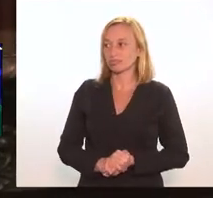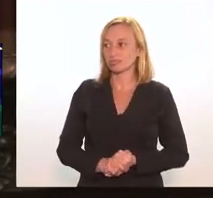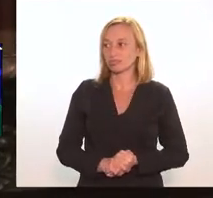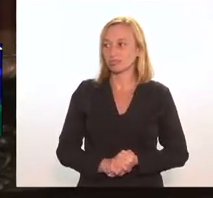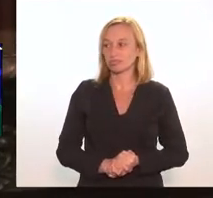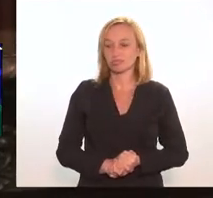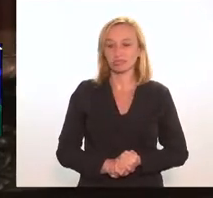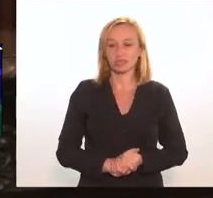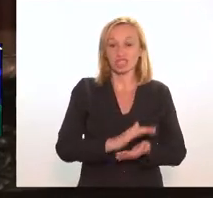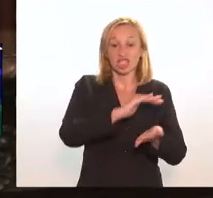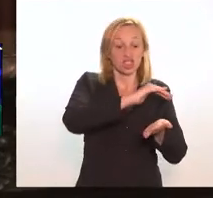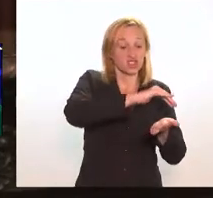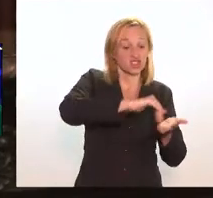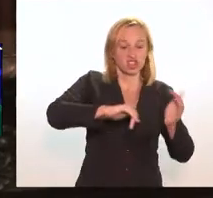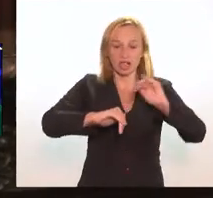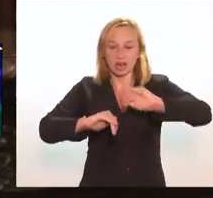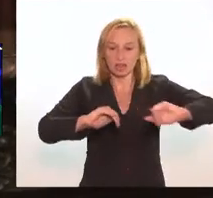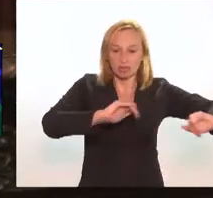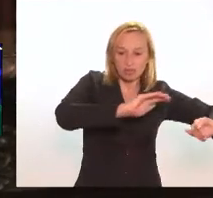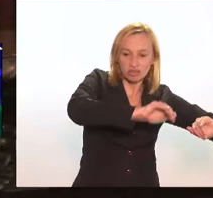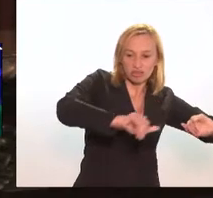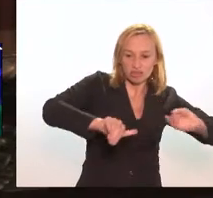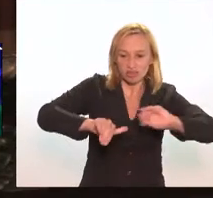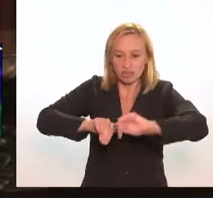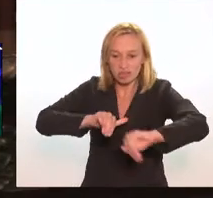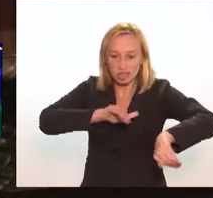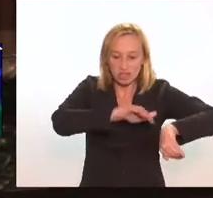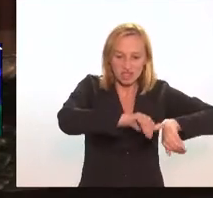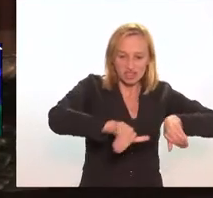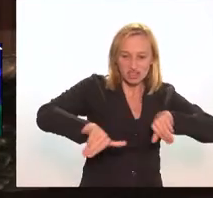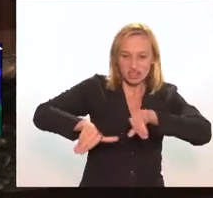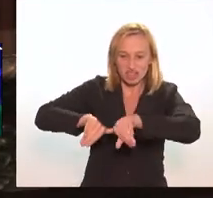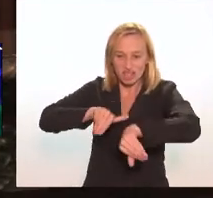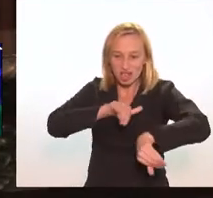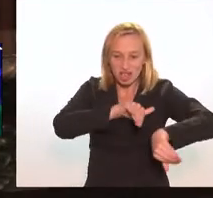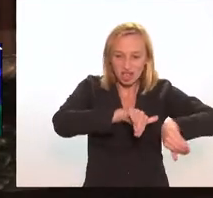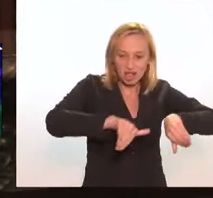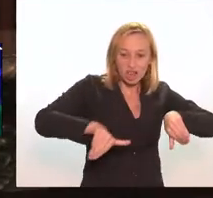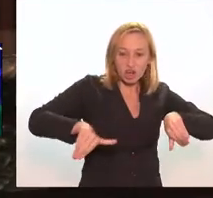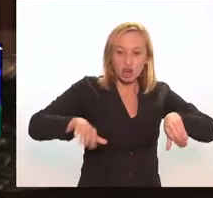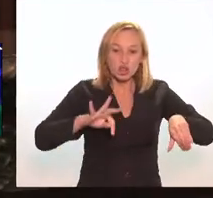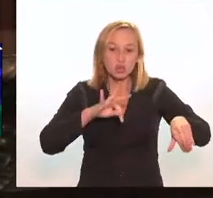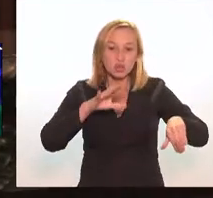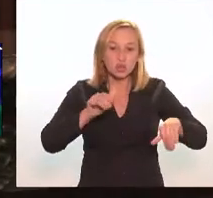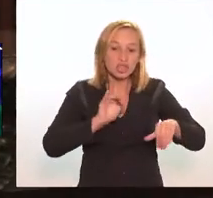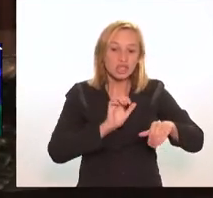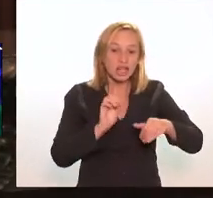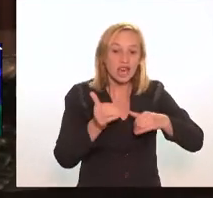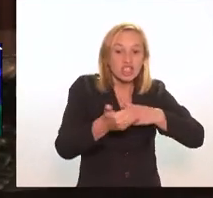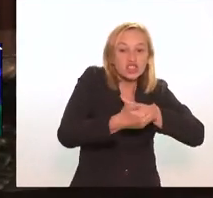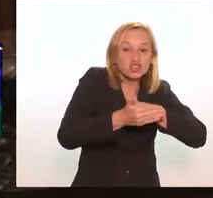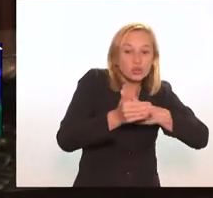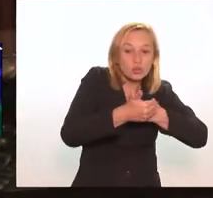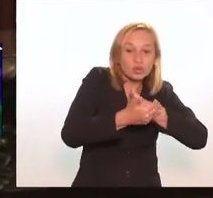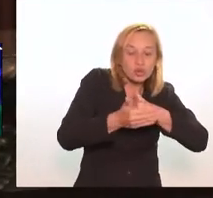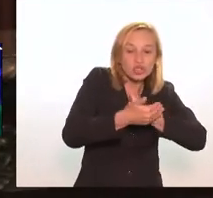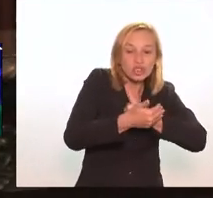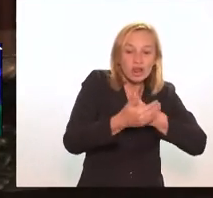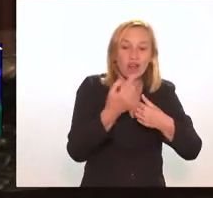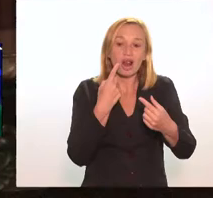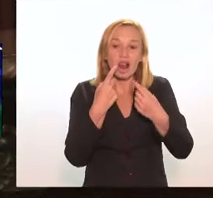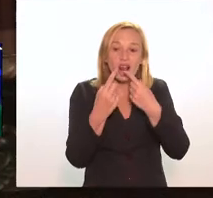é tirar as escamas do que está por trás de discursos muito